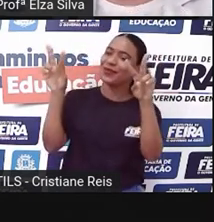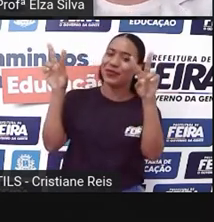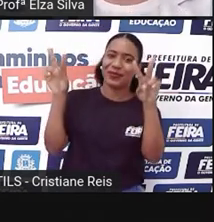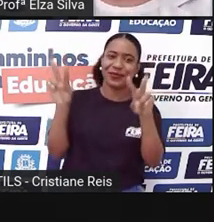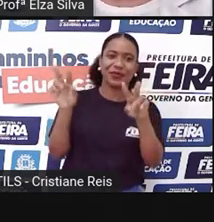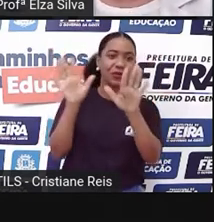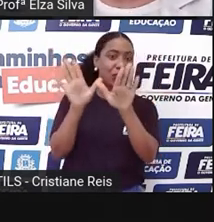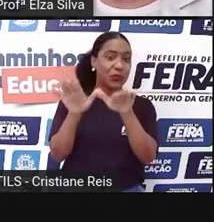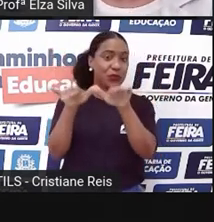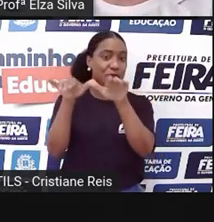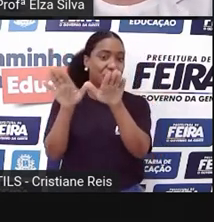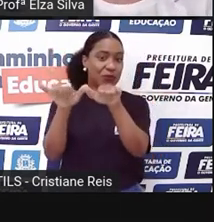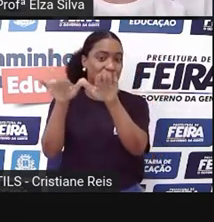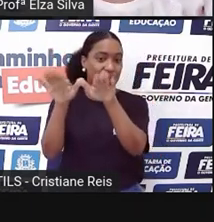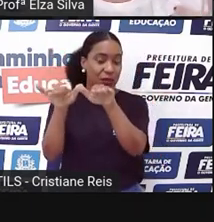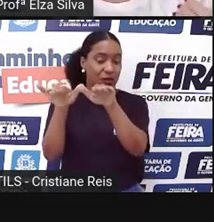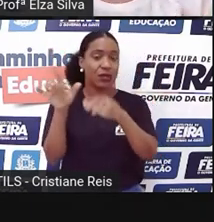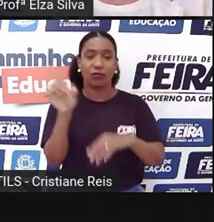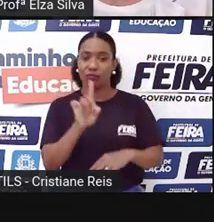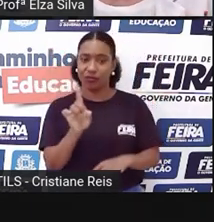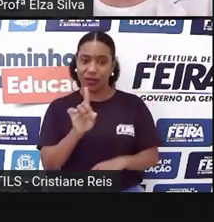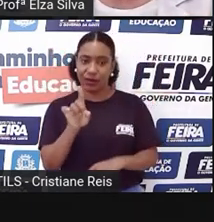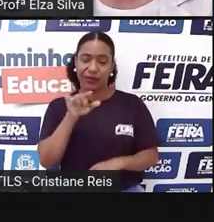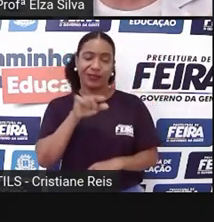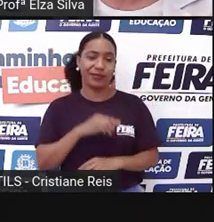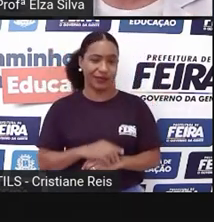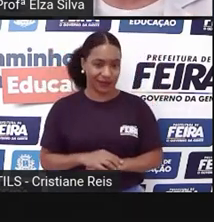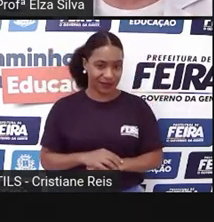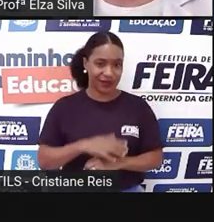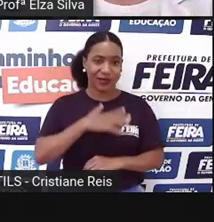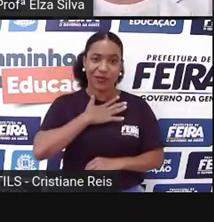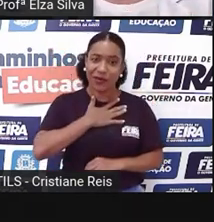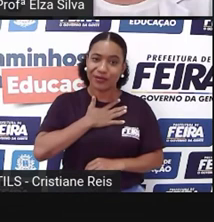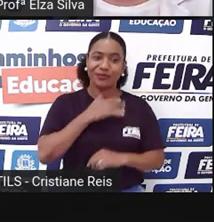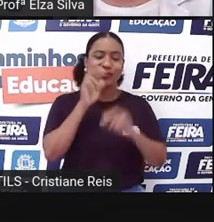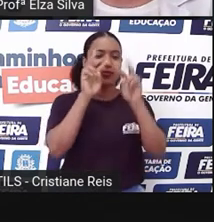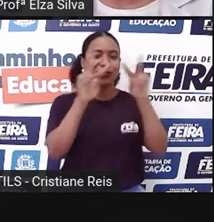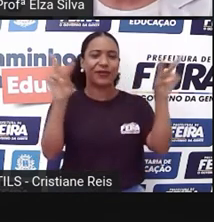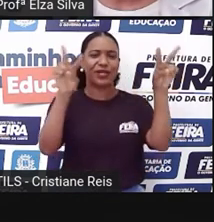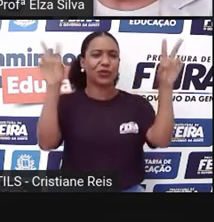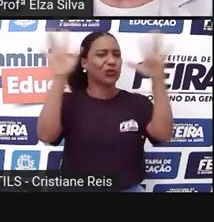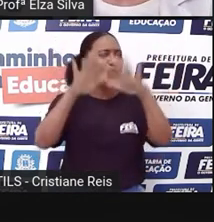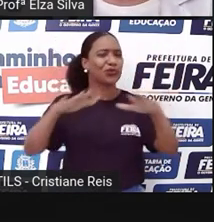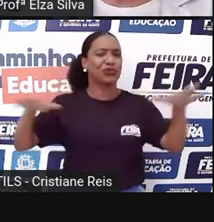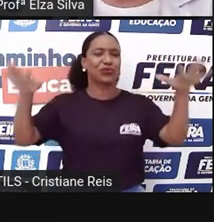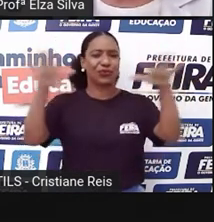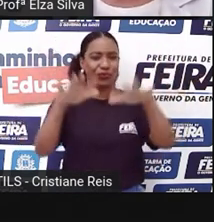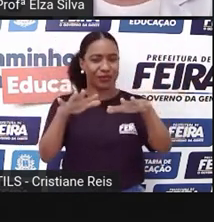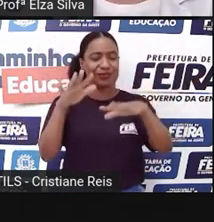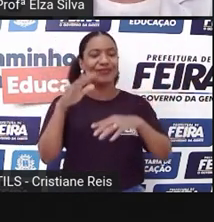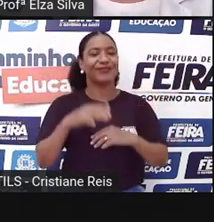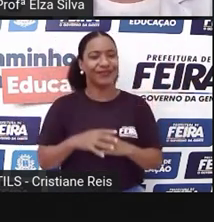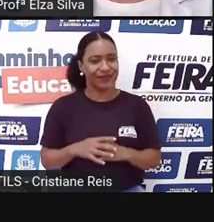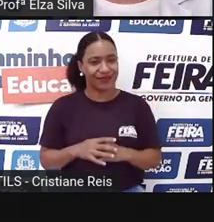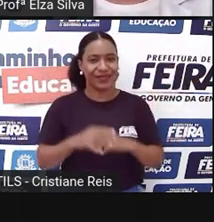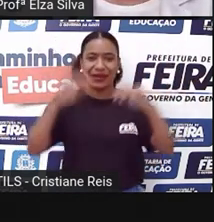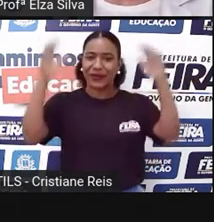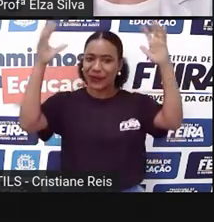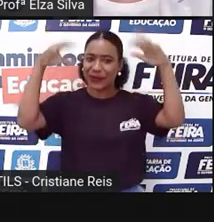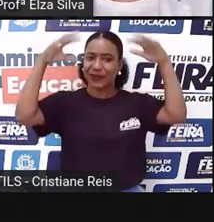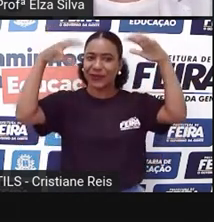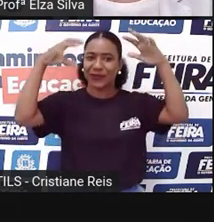que eu gosto de fazer. Na verdade, eu gosto de admirar a natureza de um modo geral, principalmente em dias de